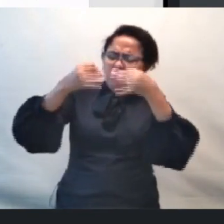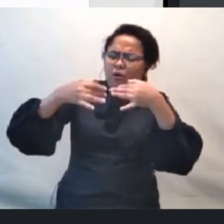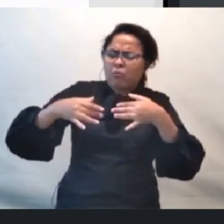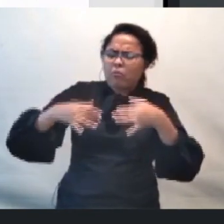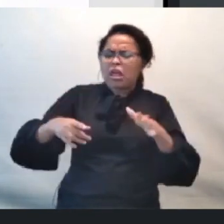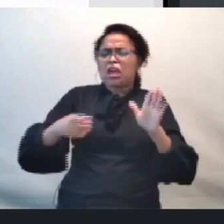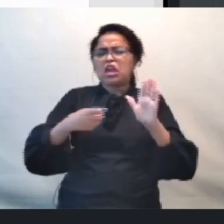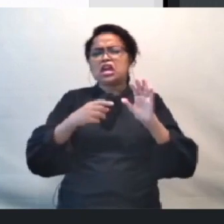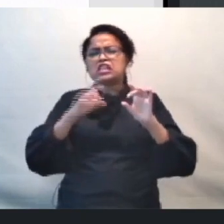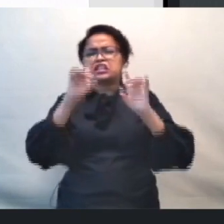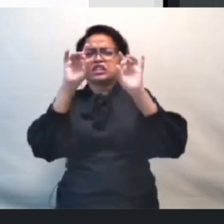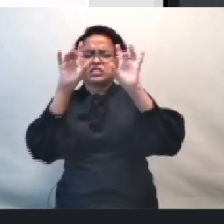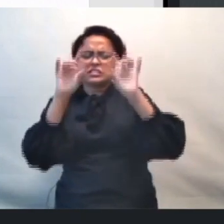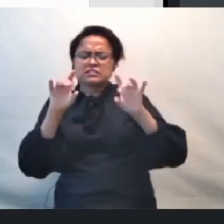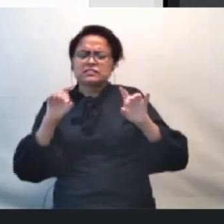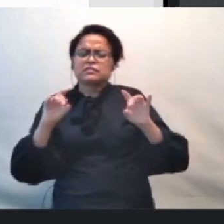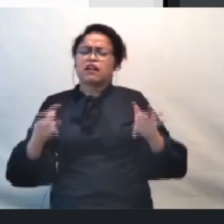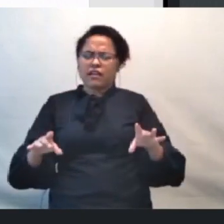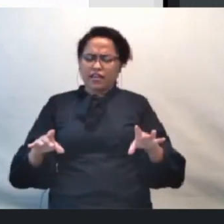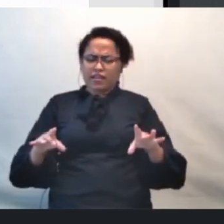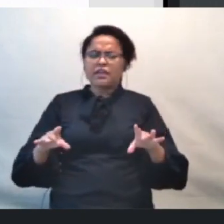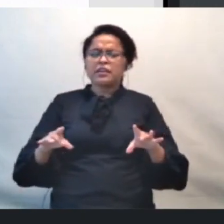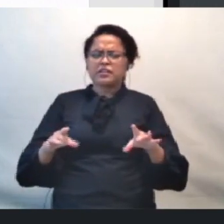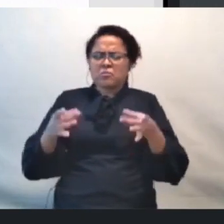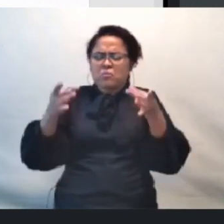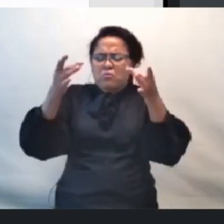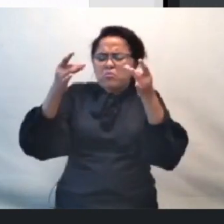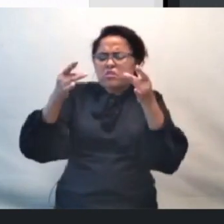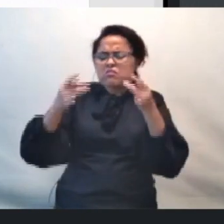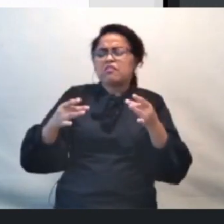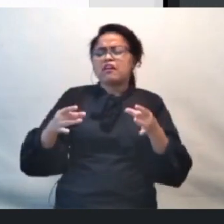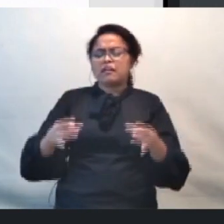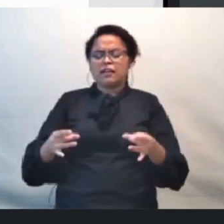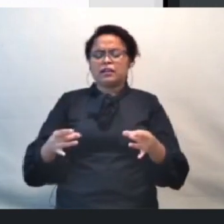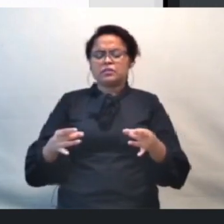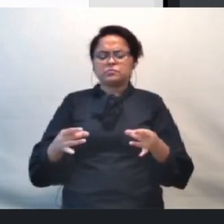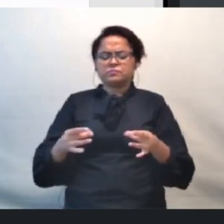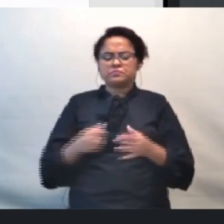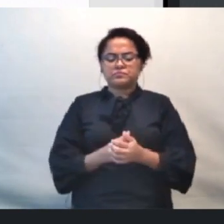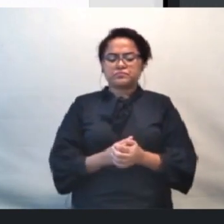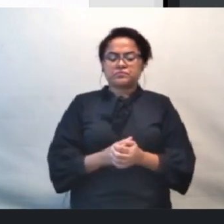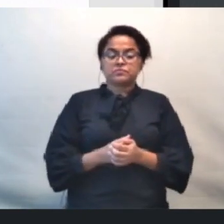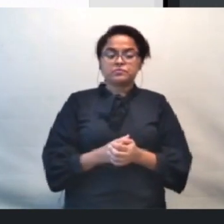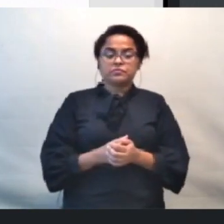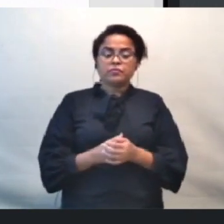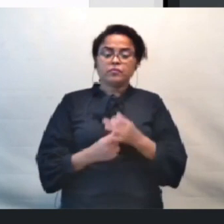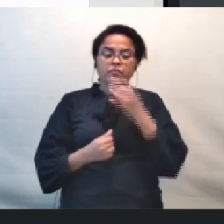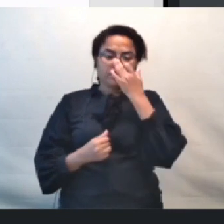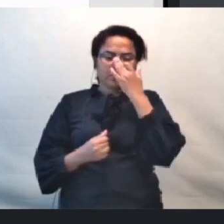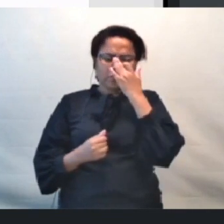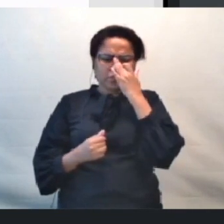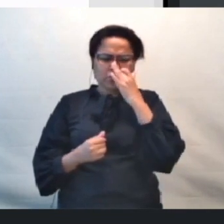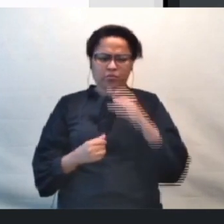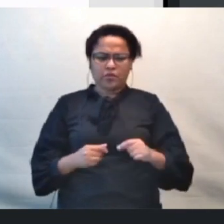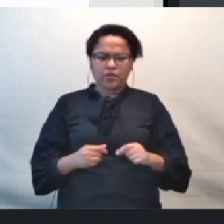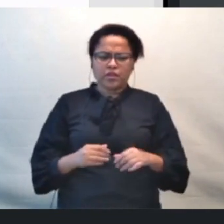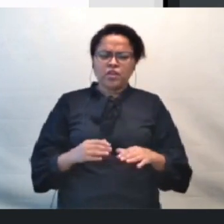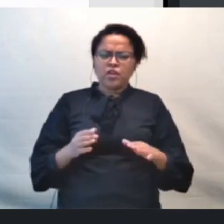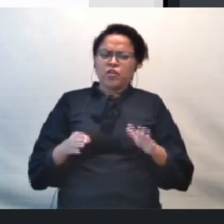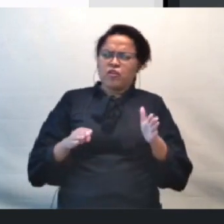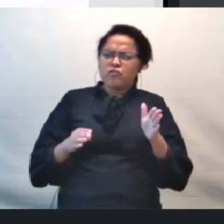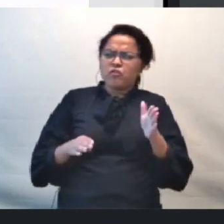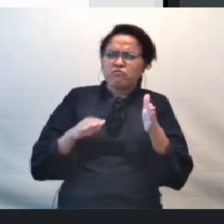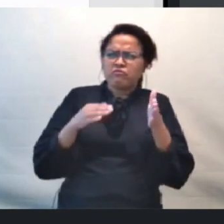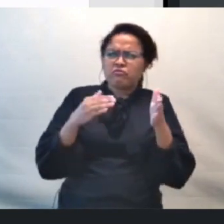então, muito mais rica, né? E é a que está disponível após a audiência. Então, aqui vou me ater principalmente ao